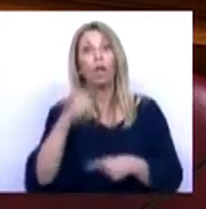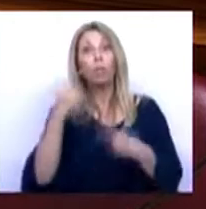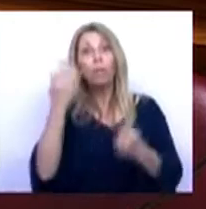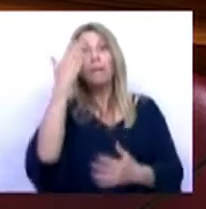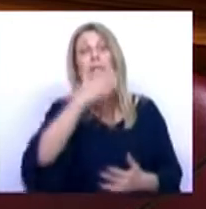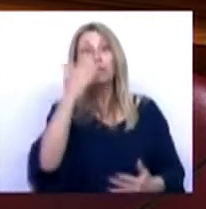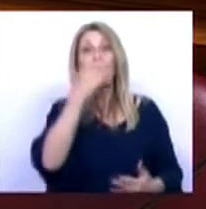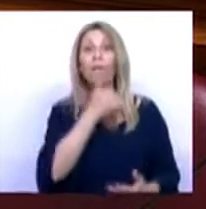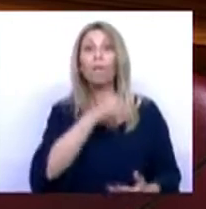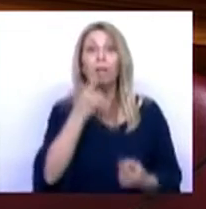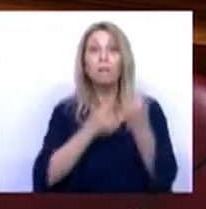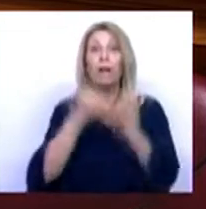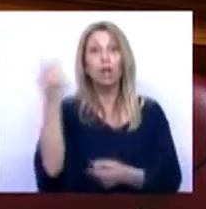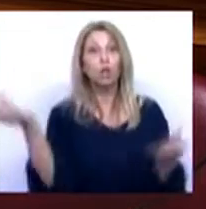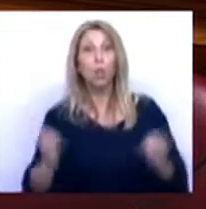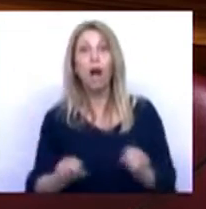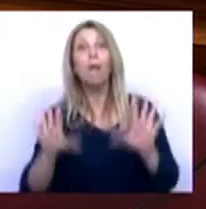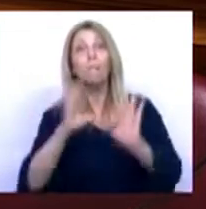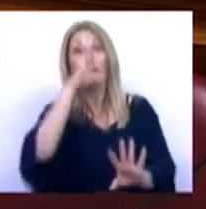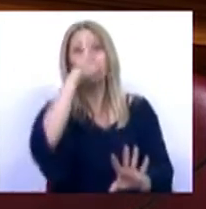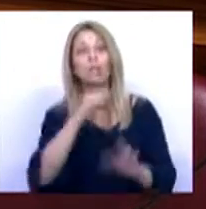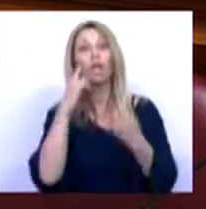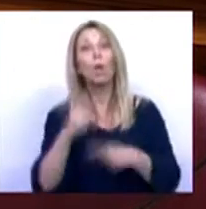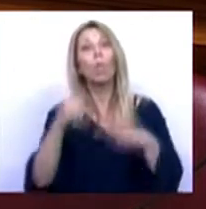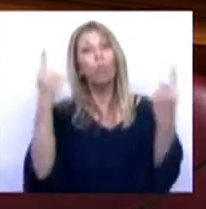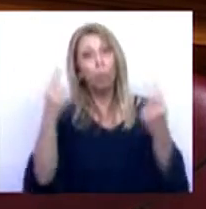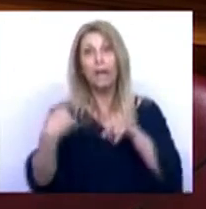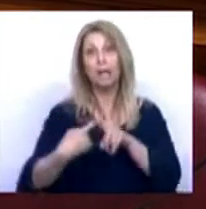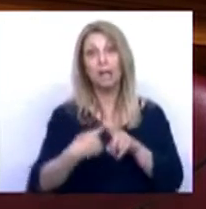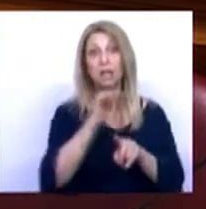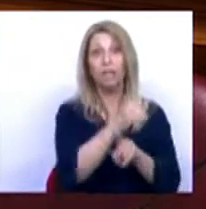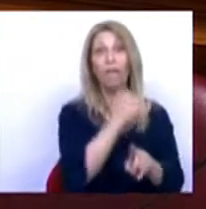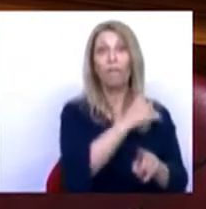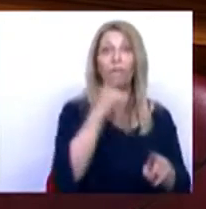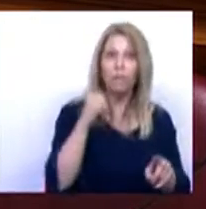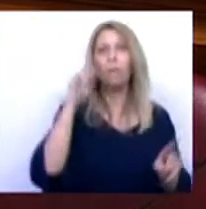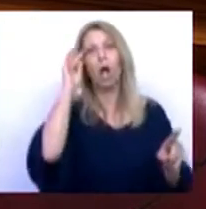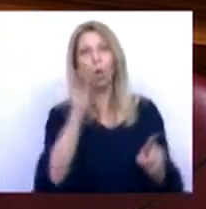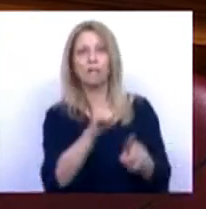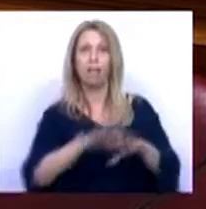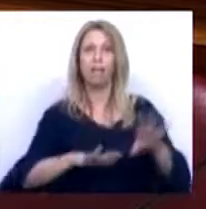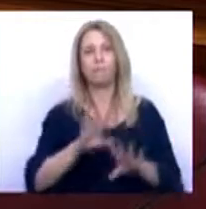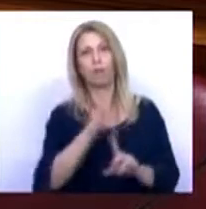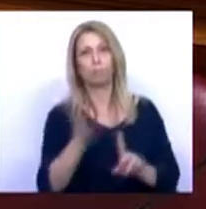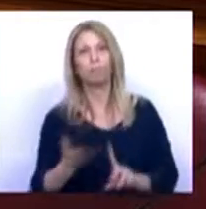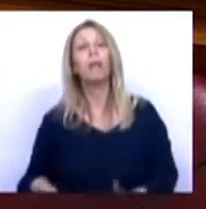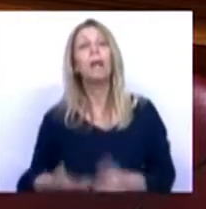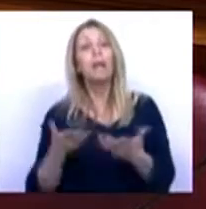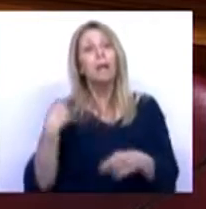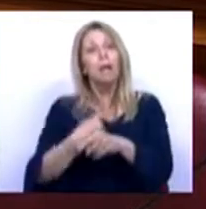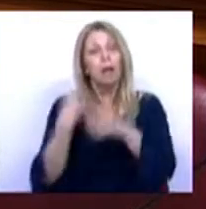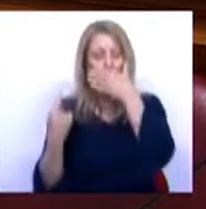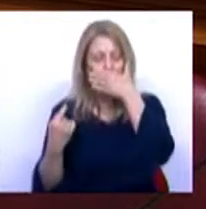vítima, o Ministério Público achar que o interesse da vítima o aconselha. Apesar disso, o Bloco de Esquerda traz o assunto